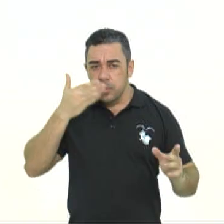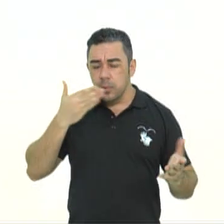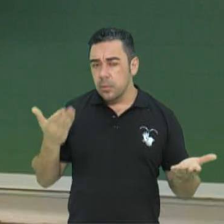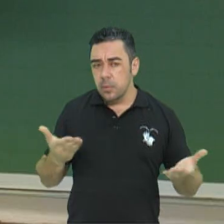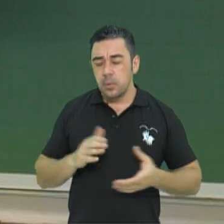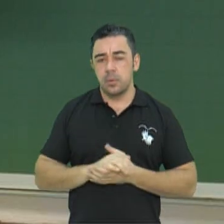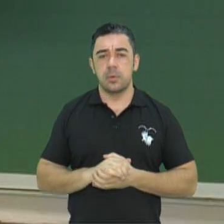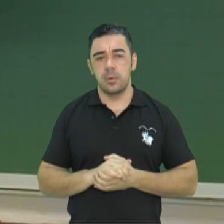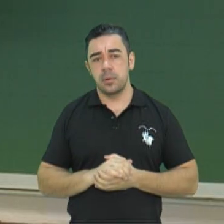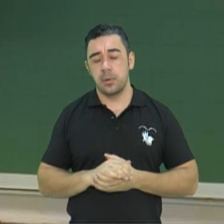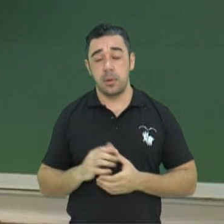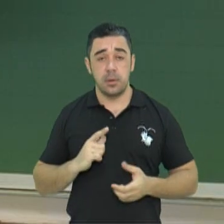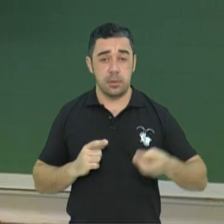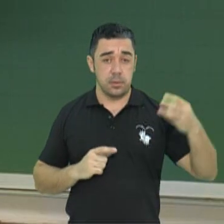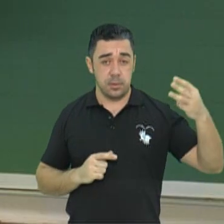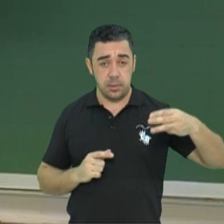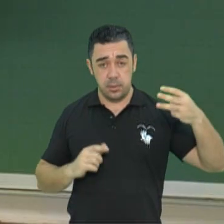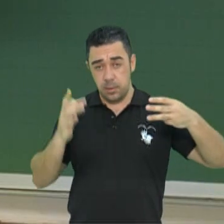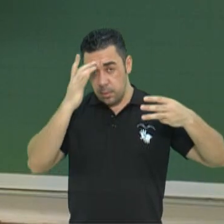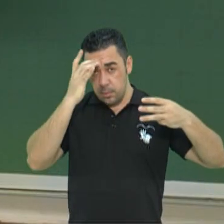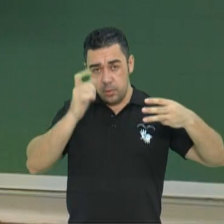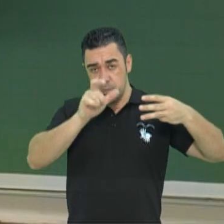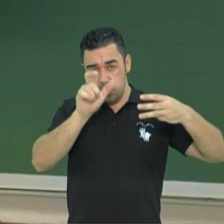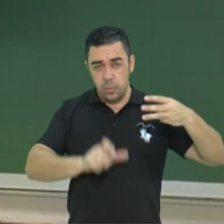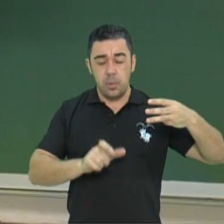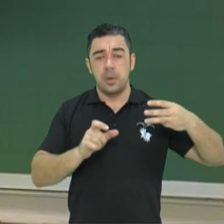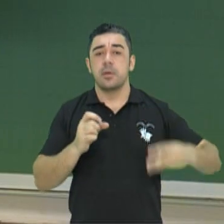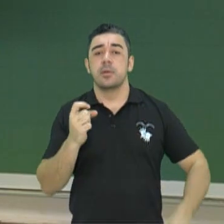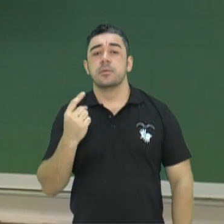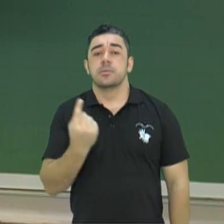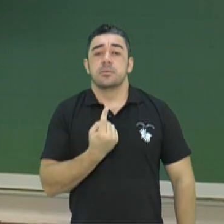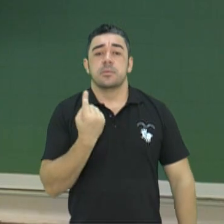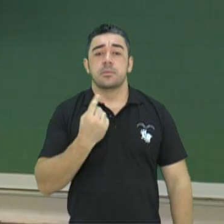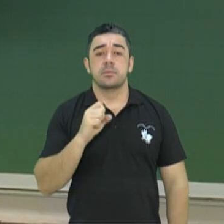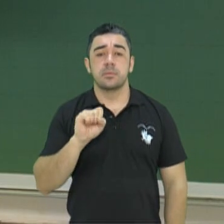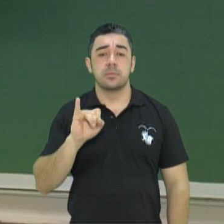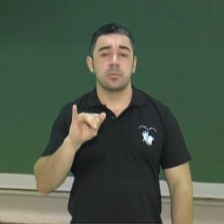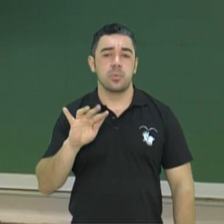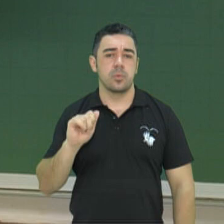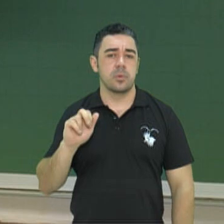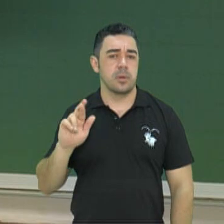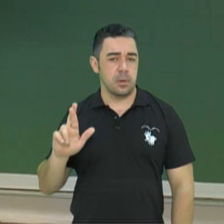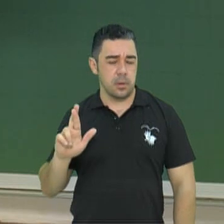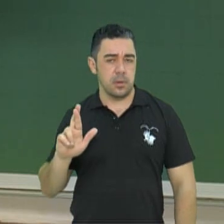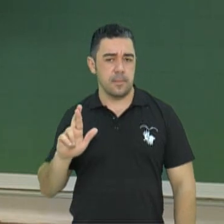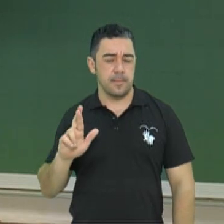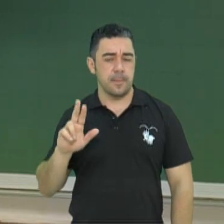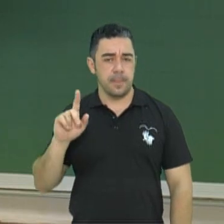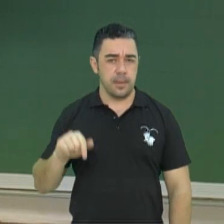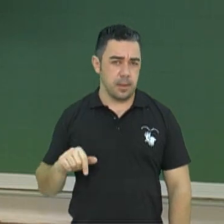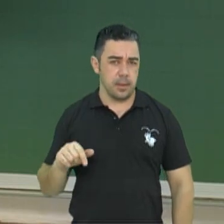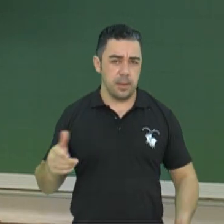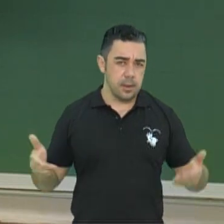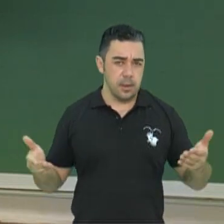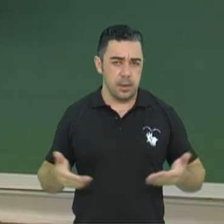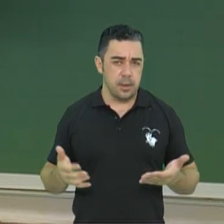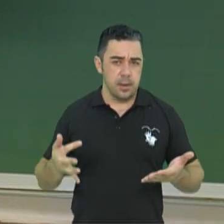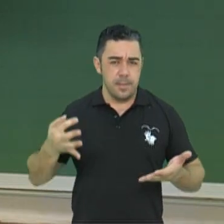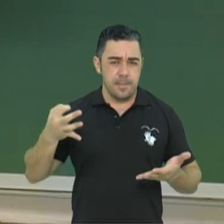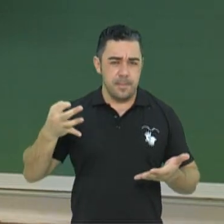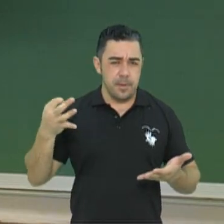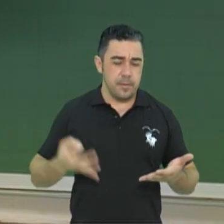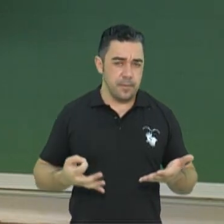foi empregado na terceira pessoa do singular e o tempo utilizado foi pretérito perfeito